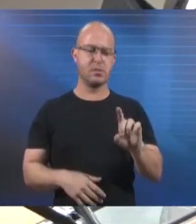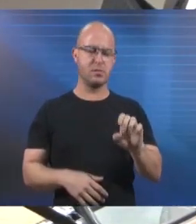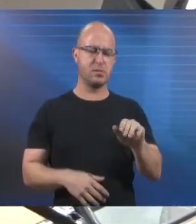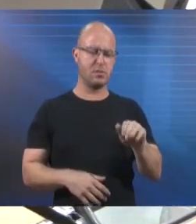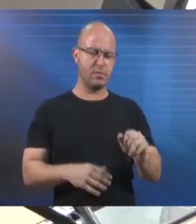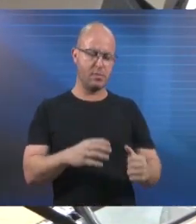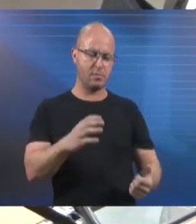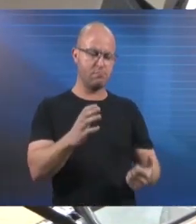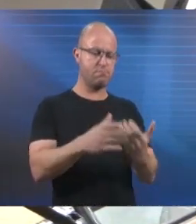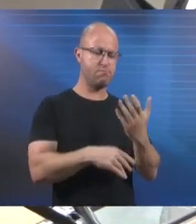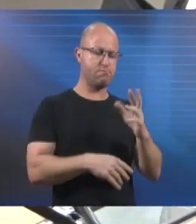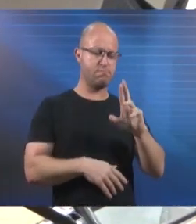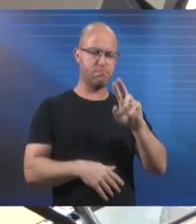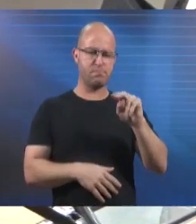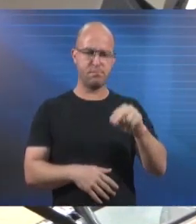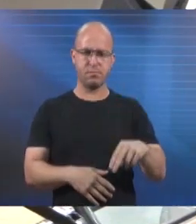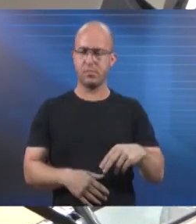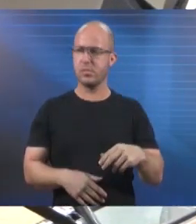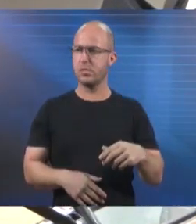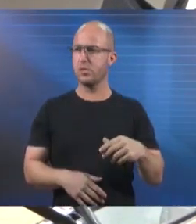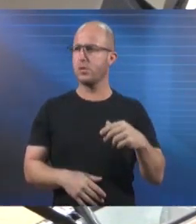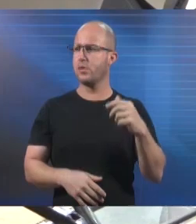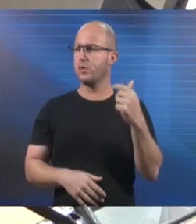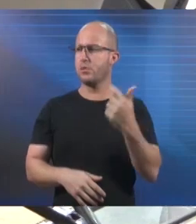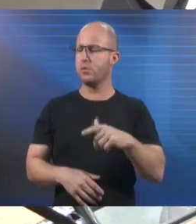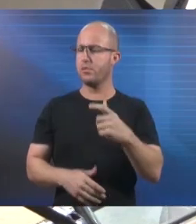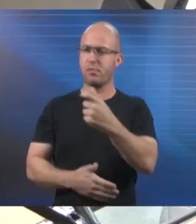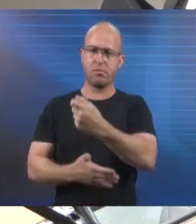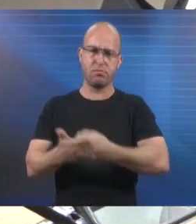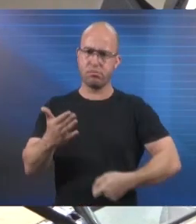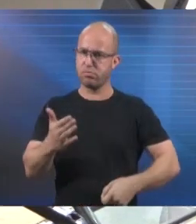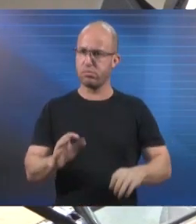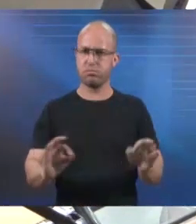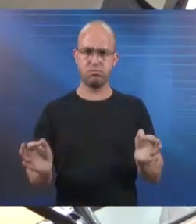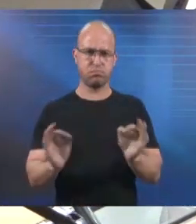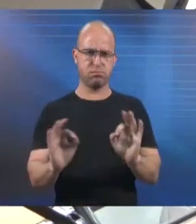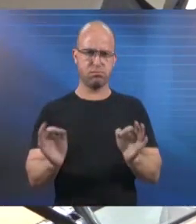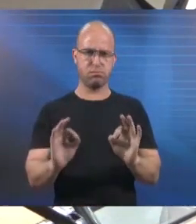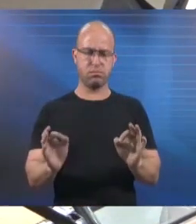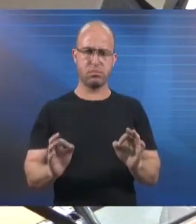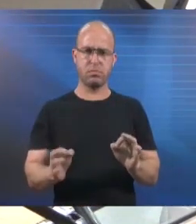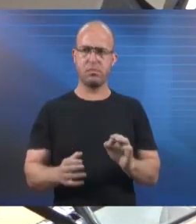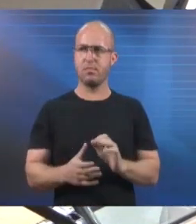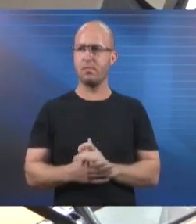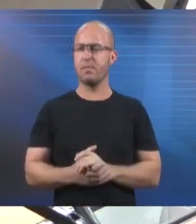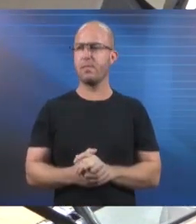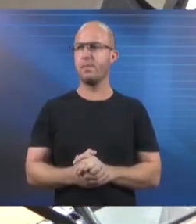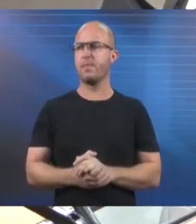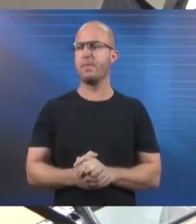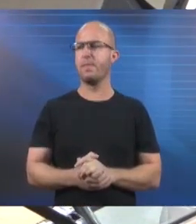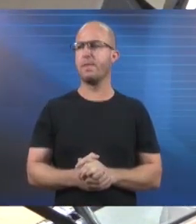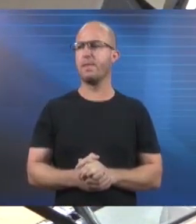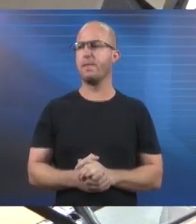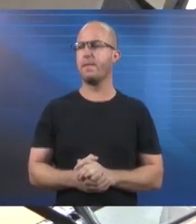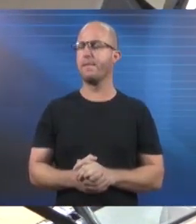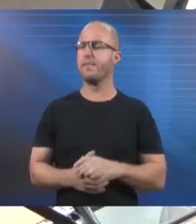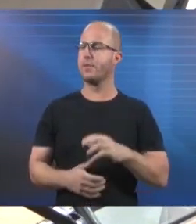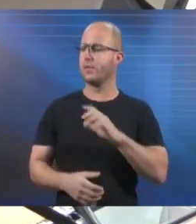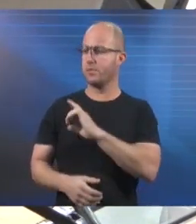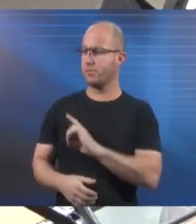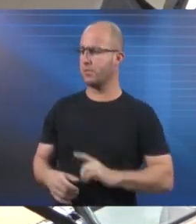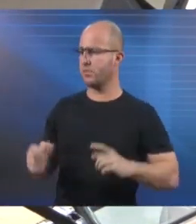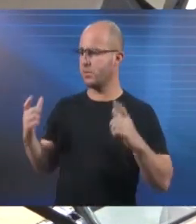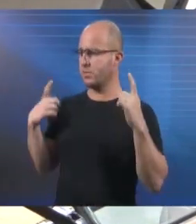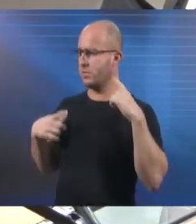foi criado no Rio Grande do Norte Nunca Houve um concurso para aquela e Deputado Luiz vossa excelência sabe